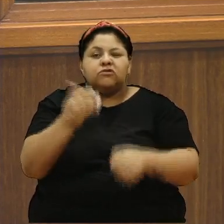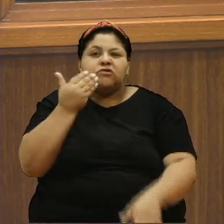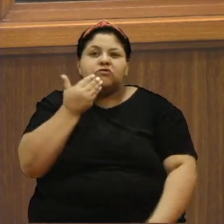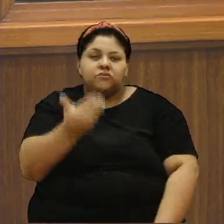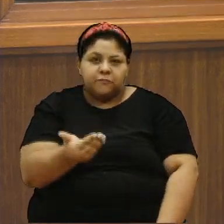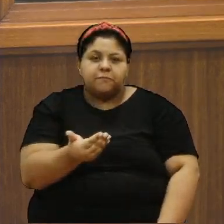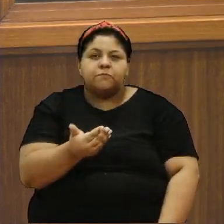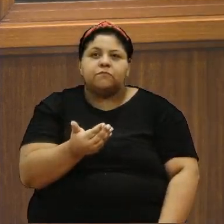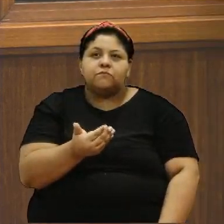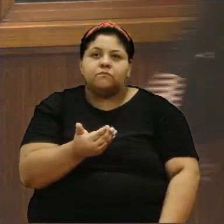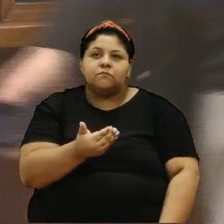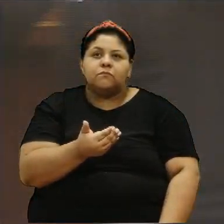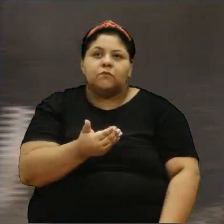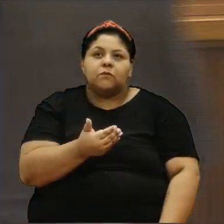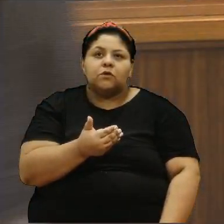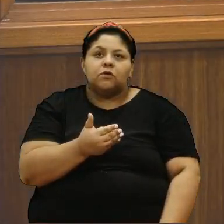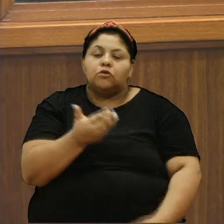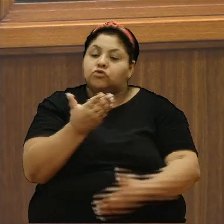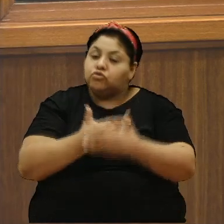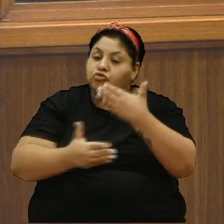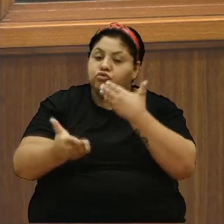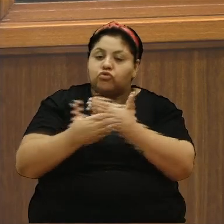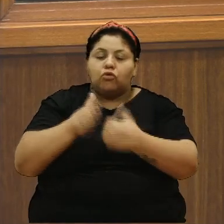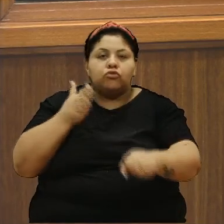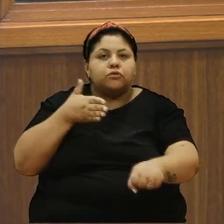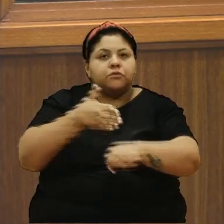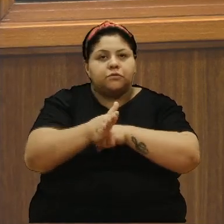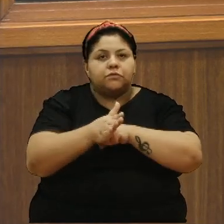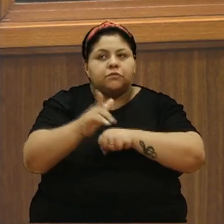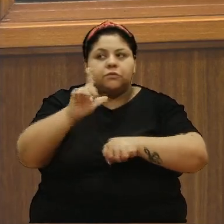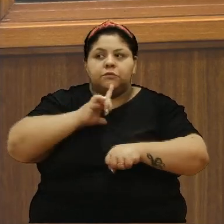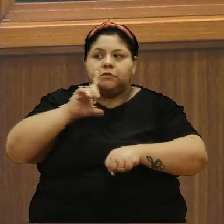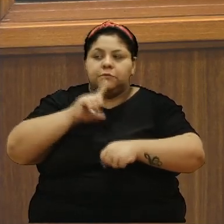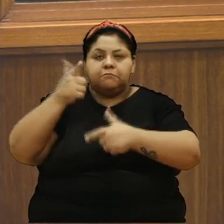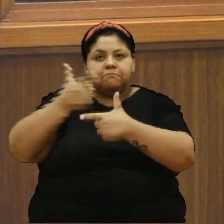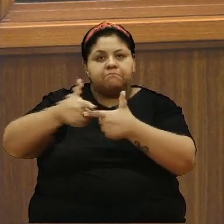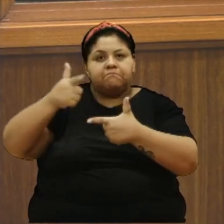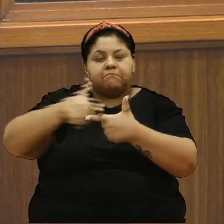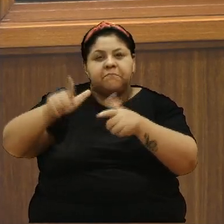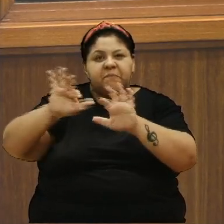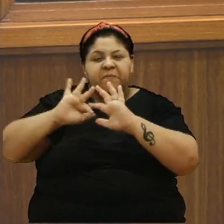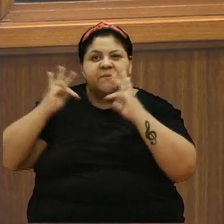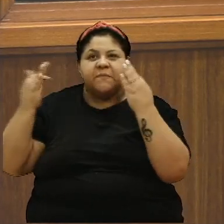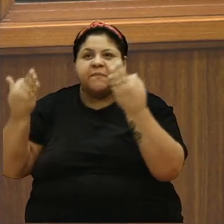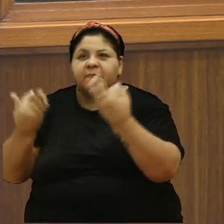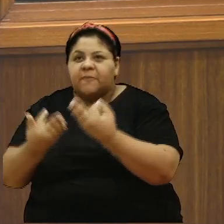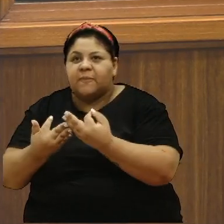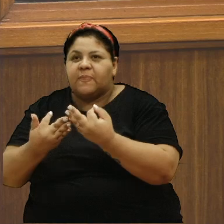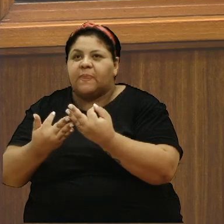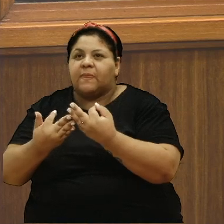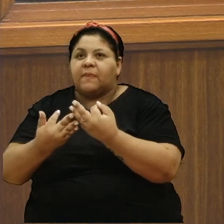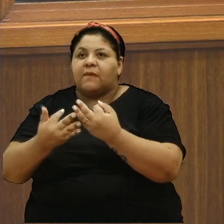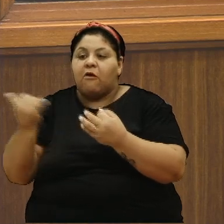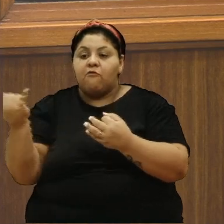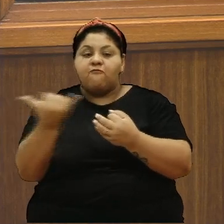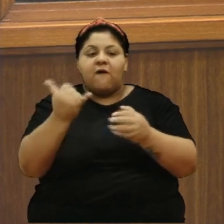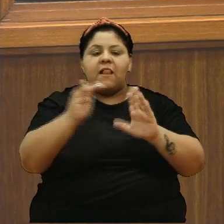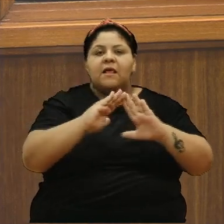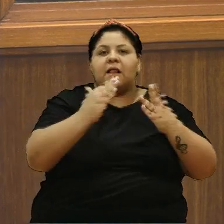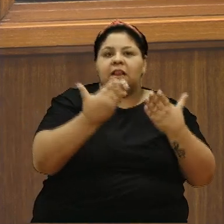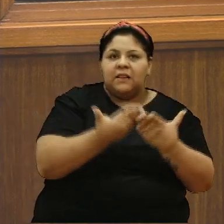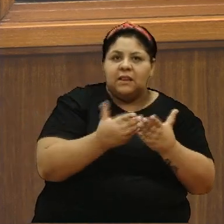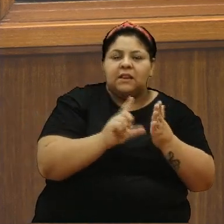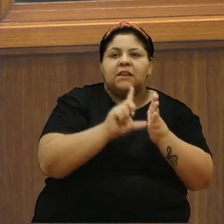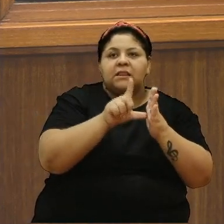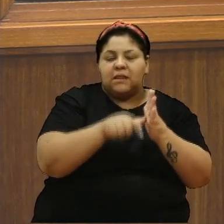pedido, foi uníssono, né? Que quando tem algum problema da família, a família fala com a escola e depois,